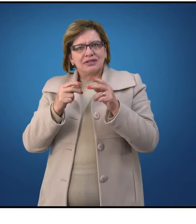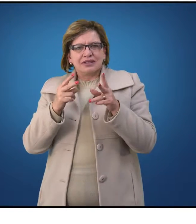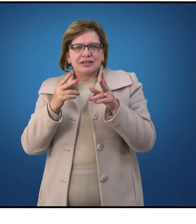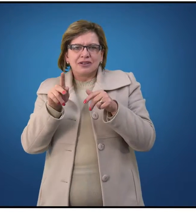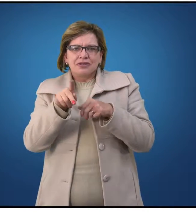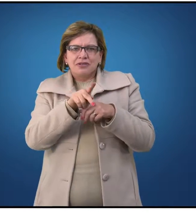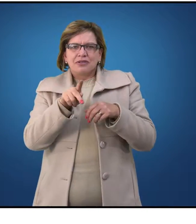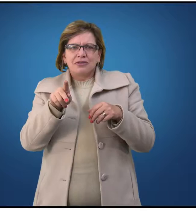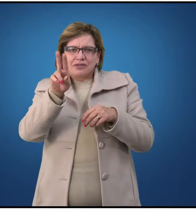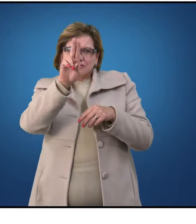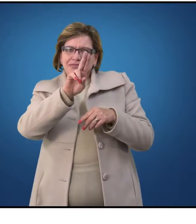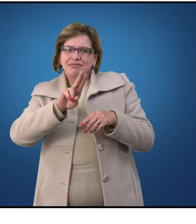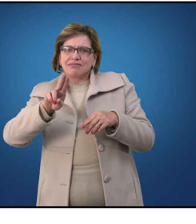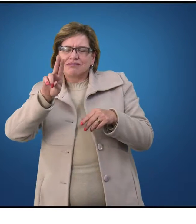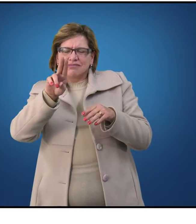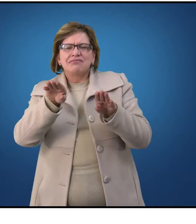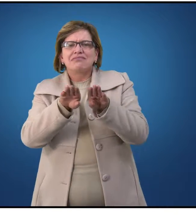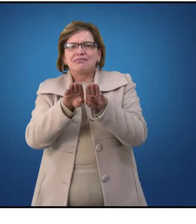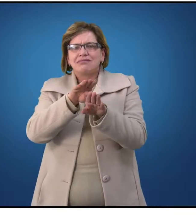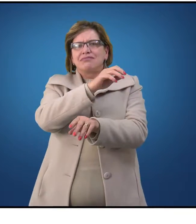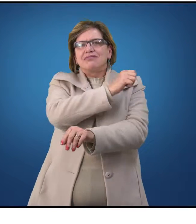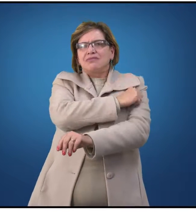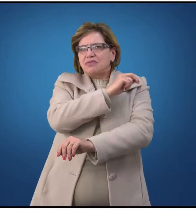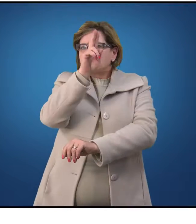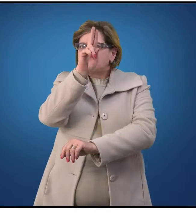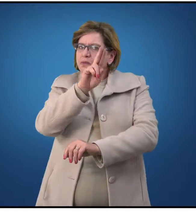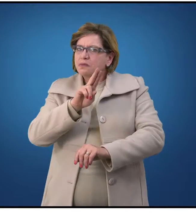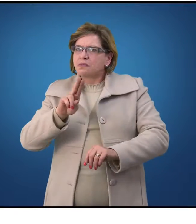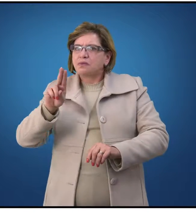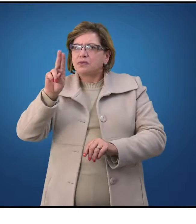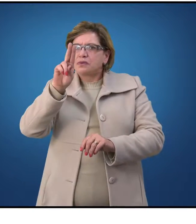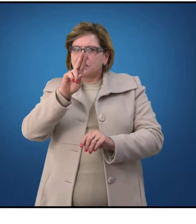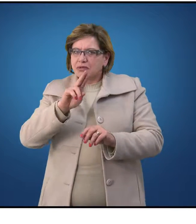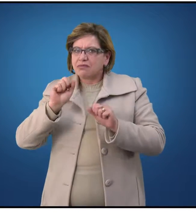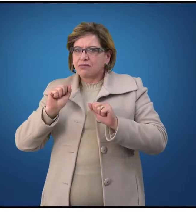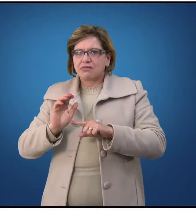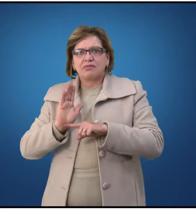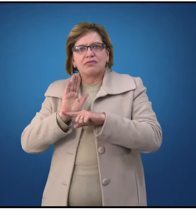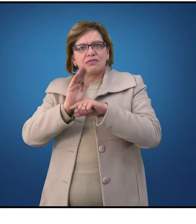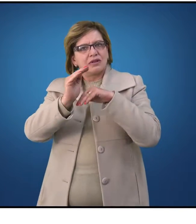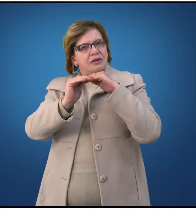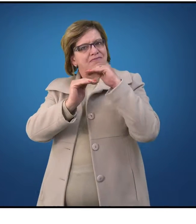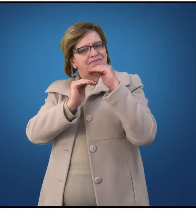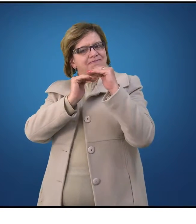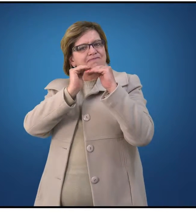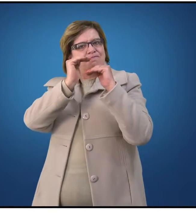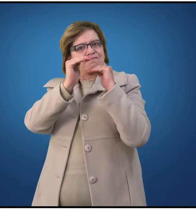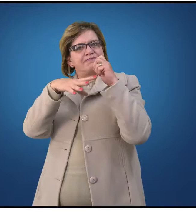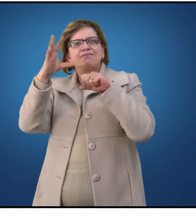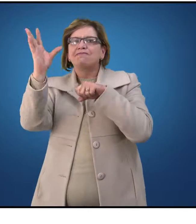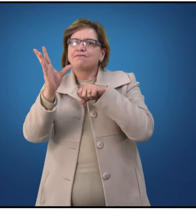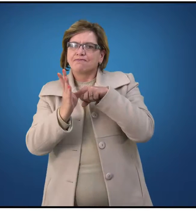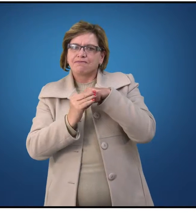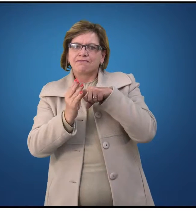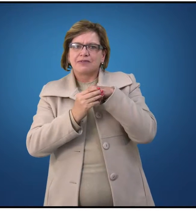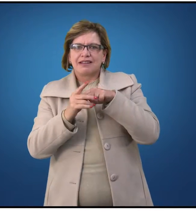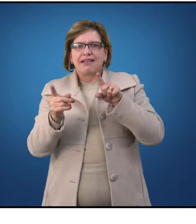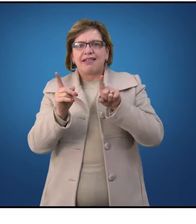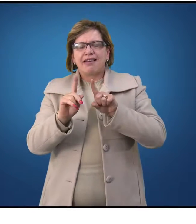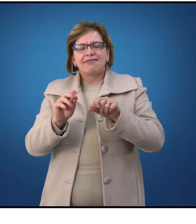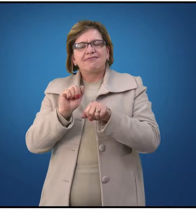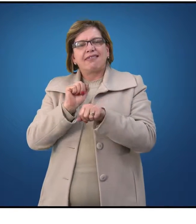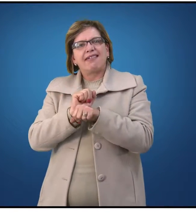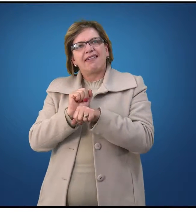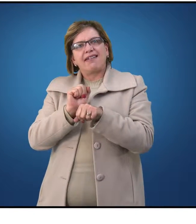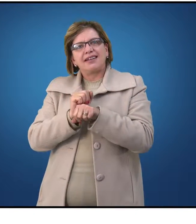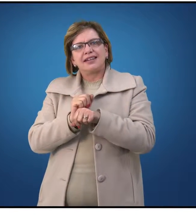professores utilizem, para que os alunos utilizem de uma maneira que venha contribuir para a construção do conhecimento em si. E não ficar